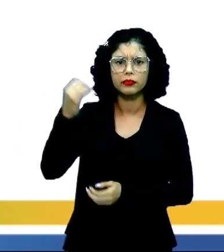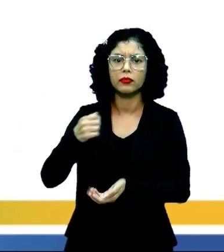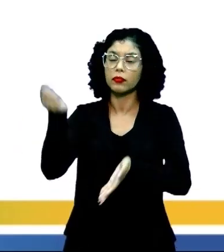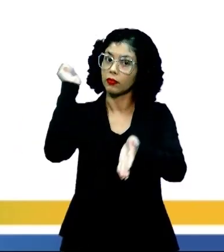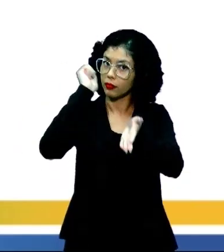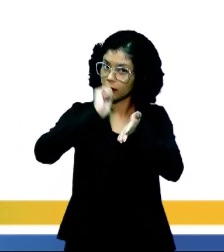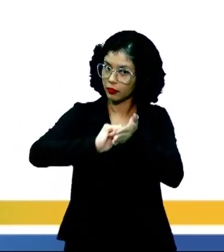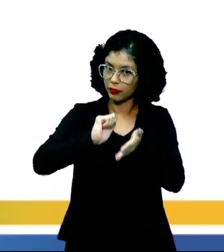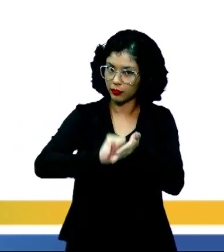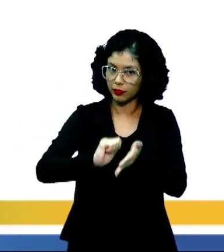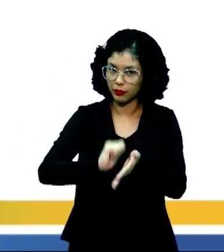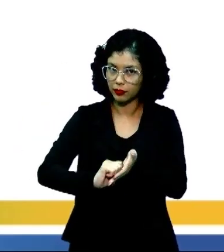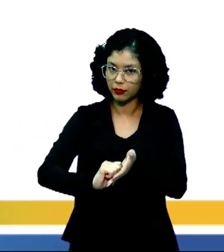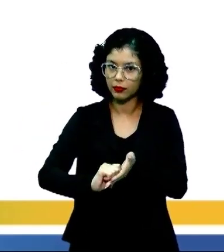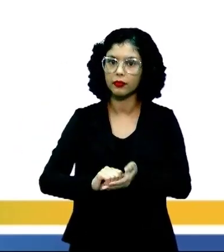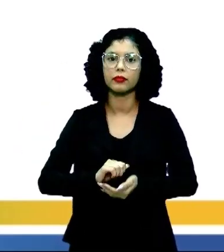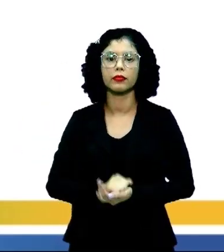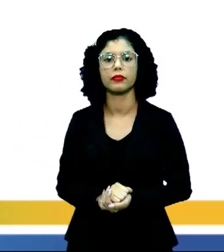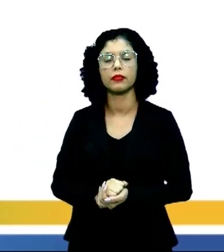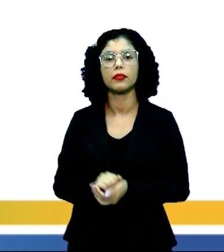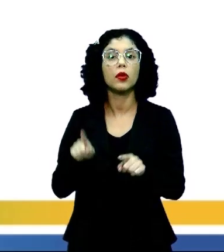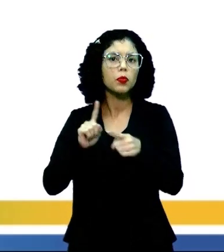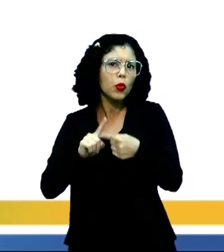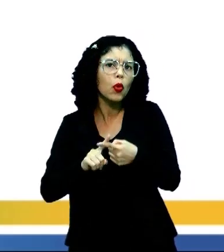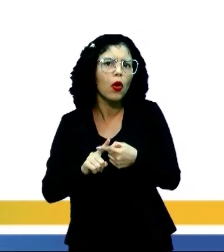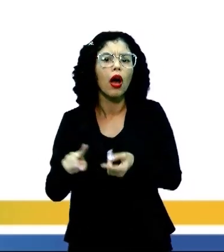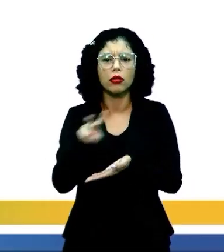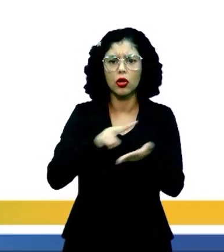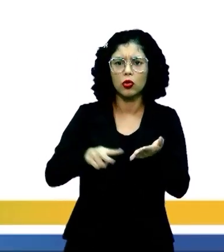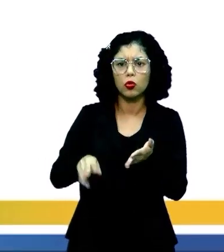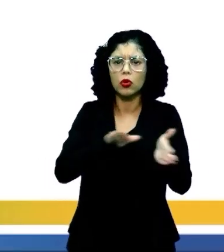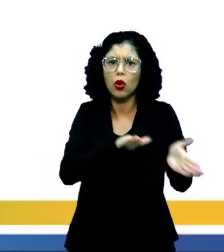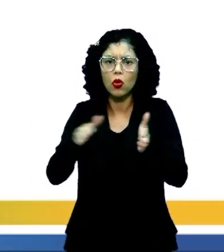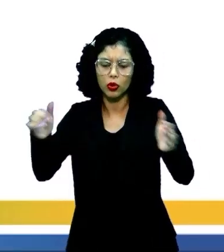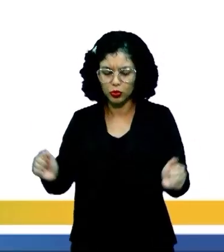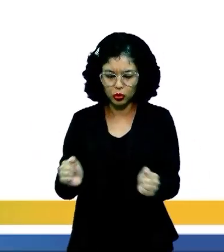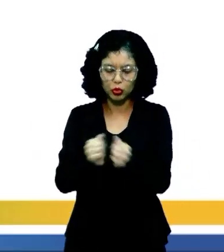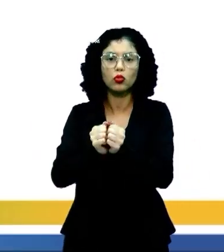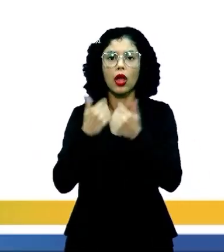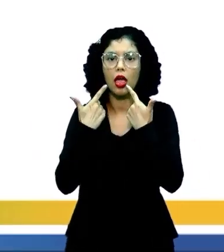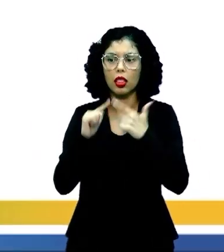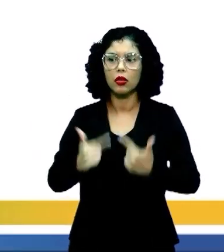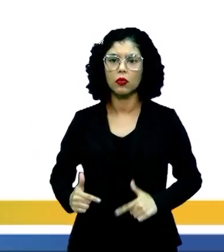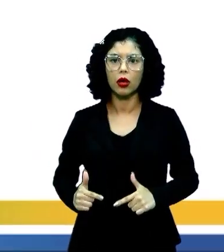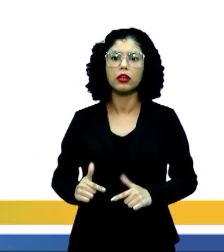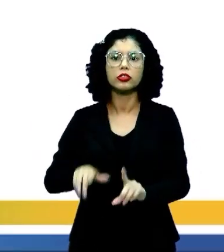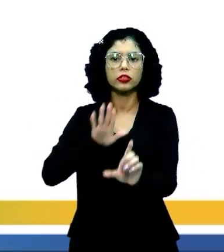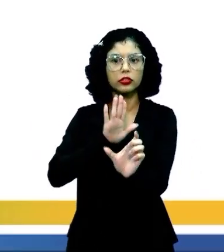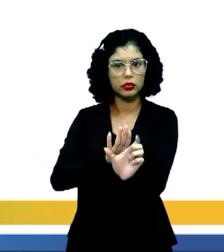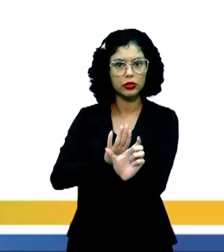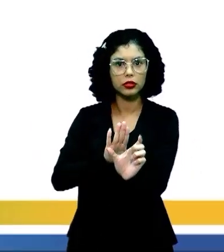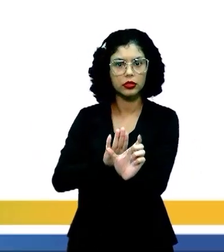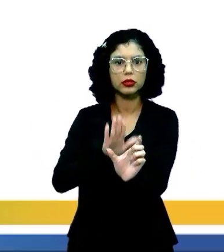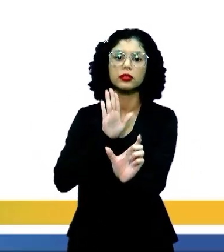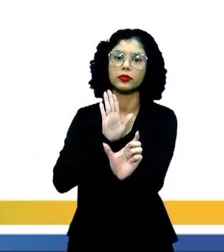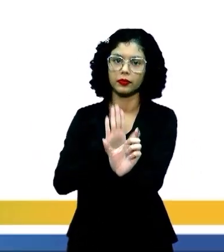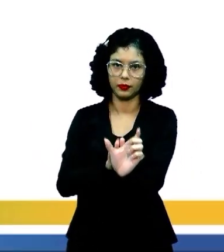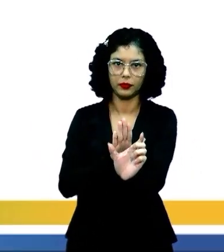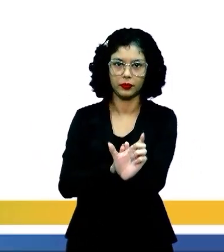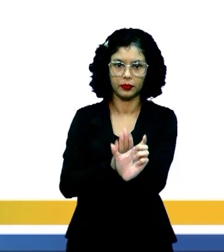importante quanto a escrita. Por quê? A leitura faz parte da linguagem direta, faz parte da